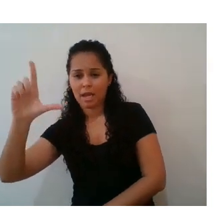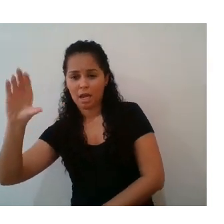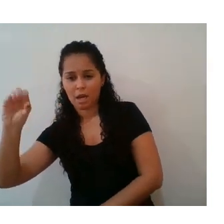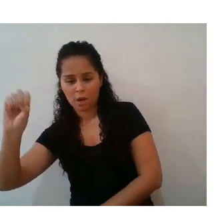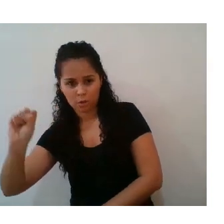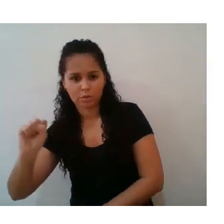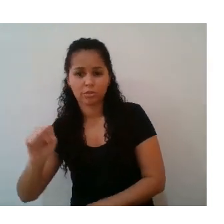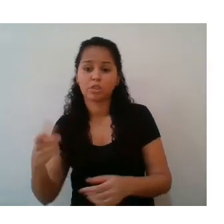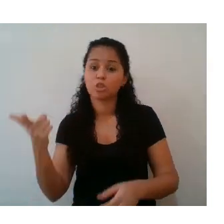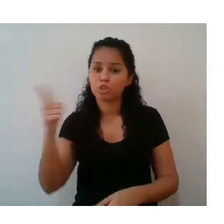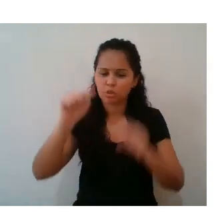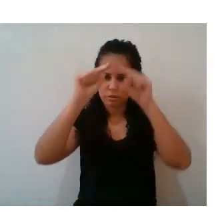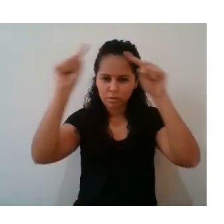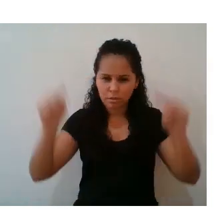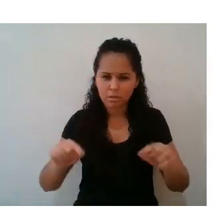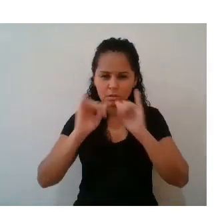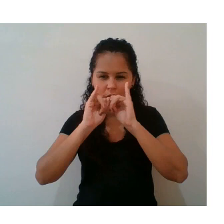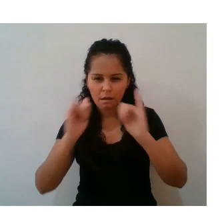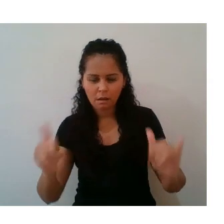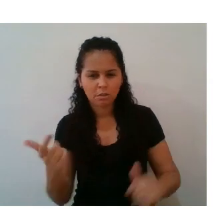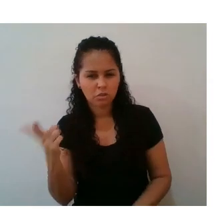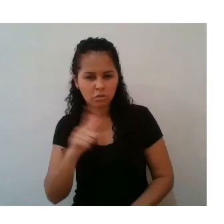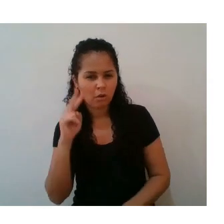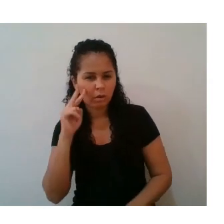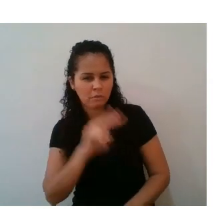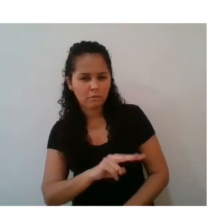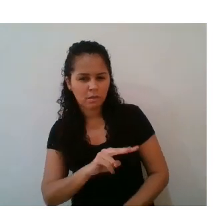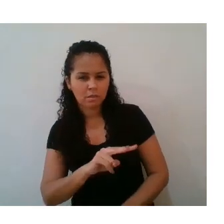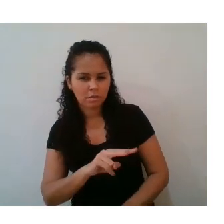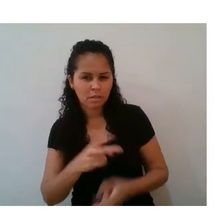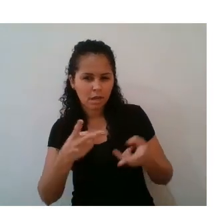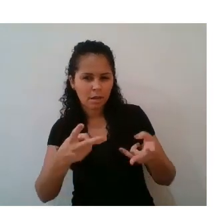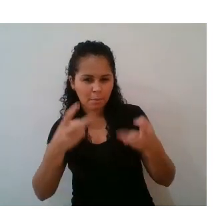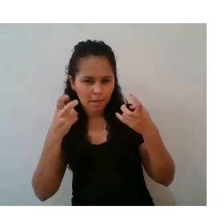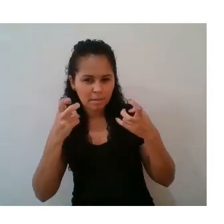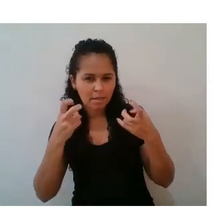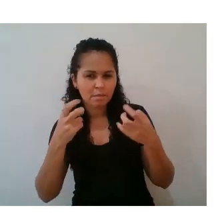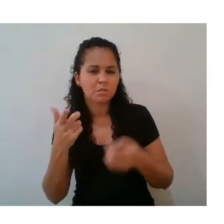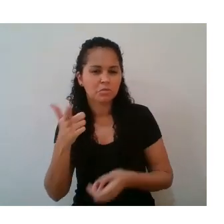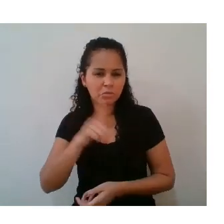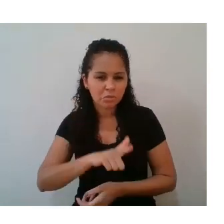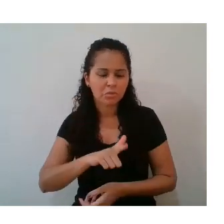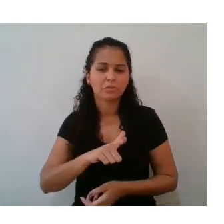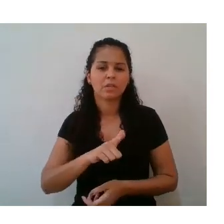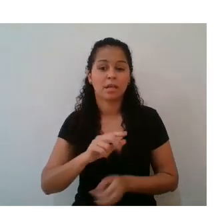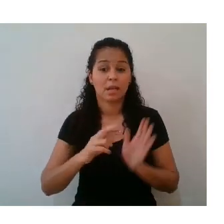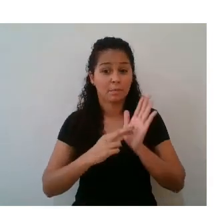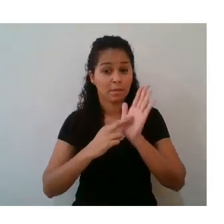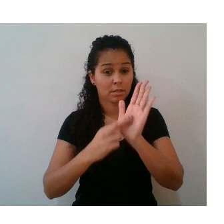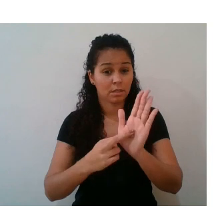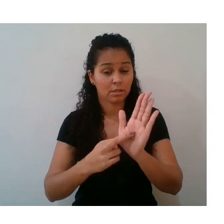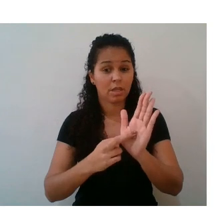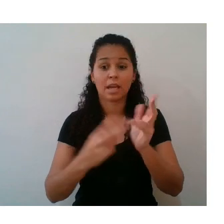Novamente, a representação de circuitos, para vocês observarem que o fusível, de novo, tem uma utilidade, e isso representa